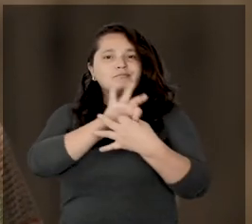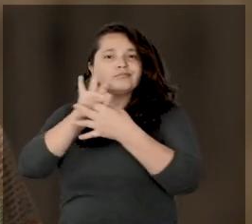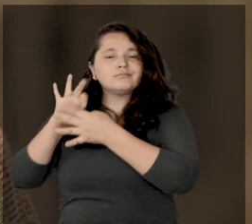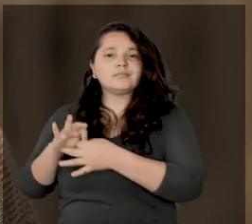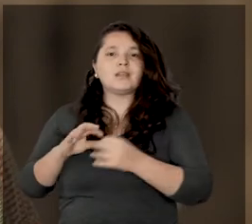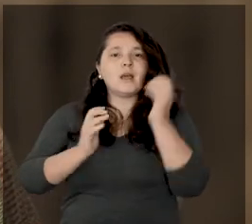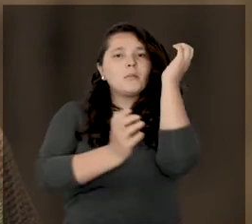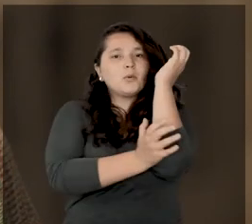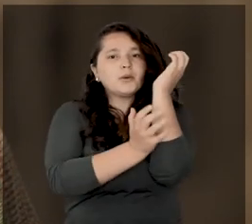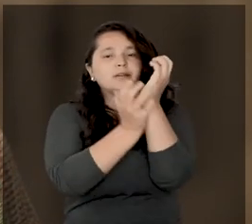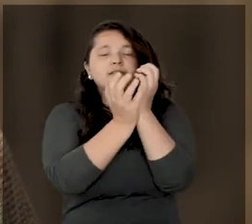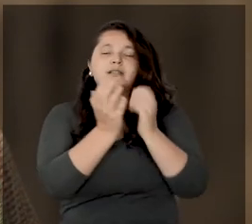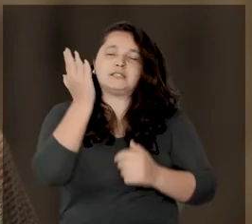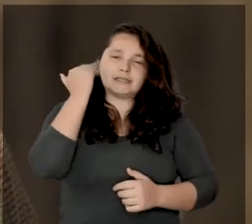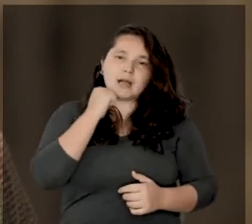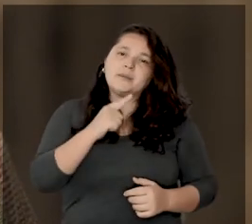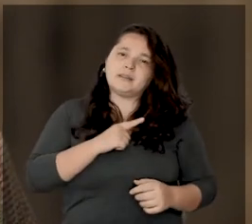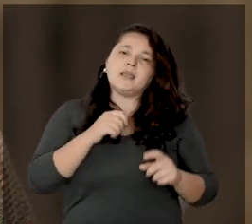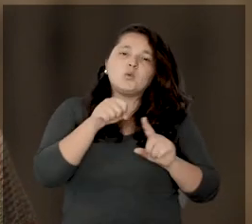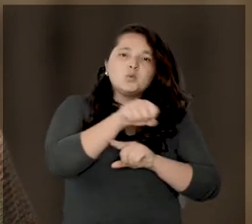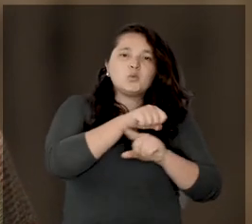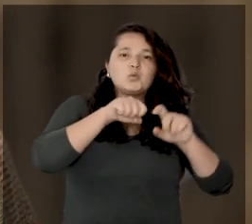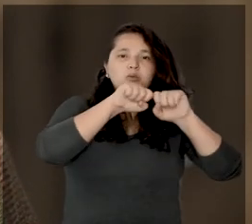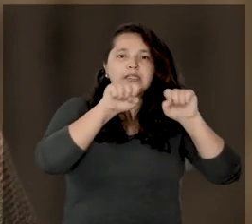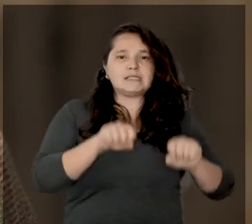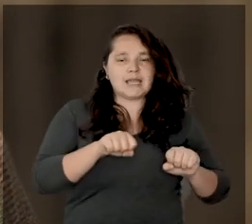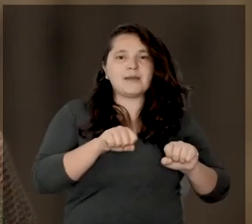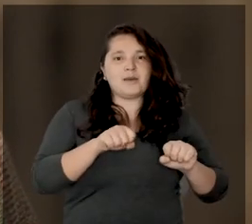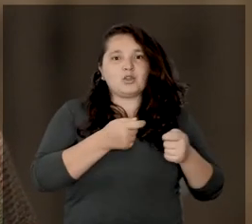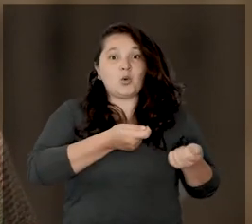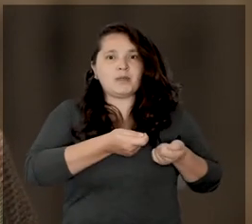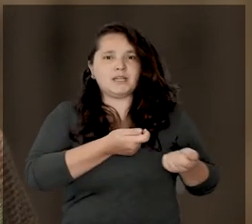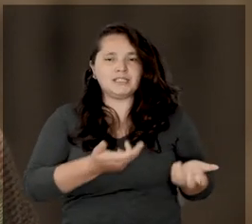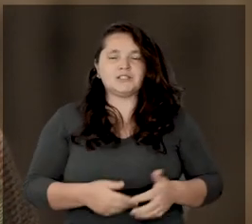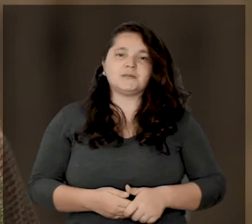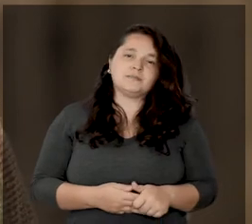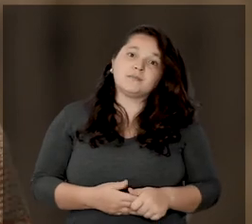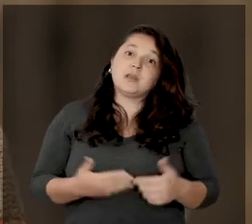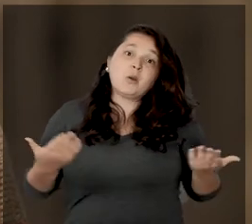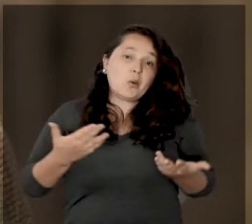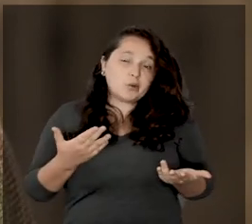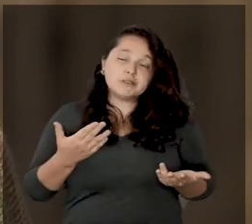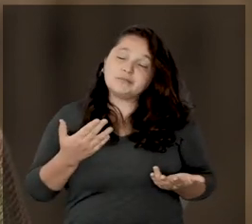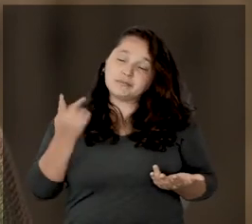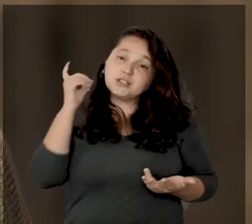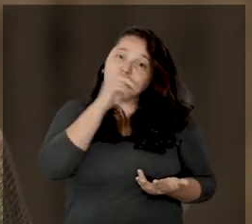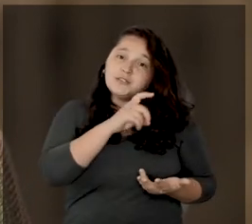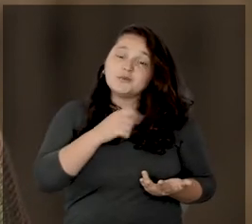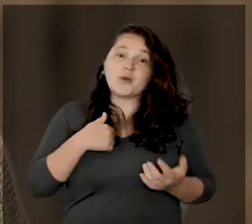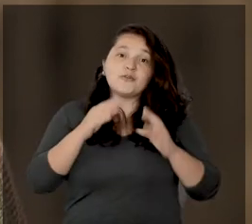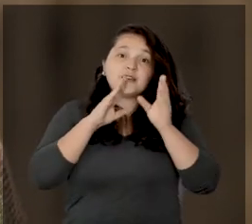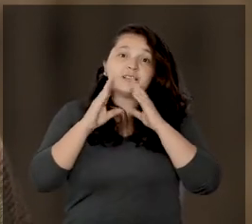da burocracia do sistema dominante, né, essa coisa da... Hoje, por exemplo, está ficando delicado eu postar meu trabalho